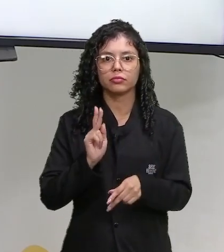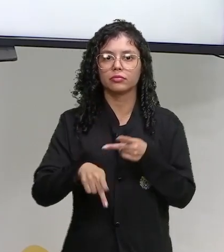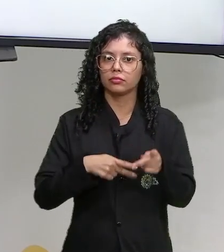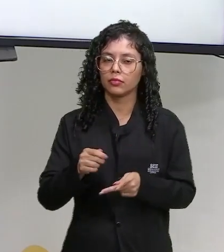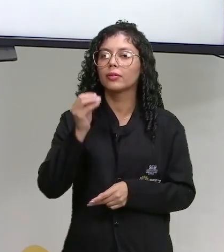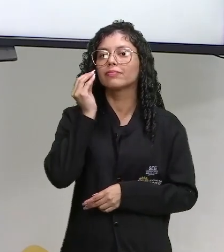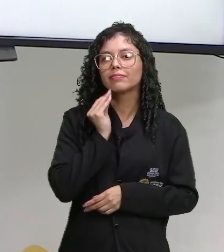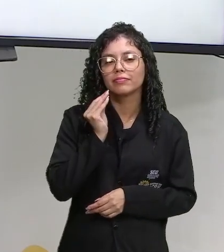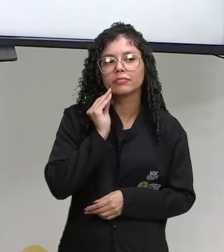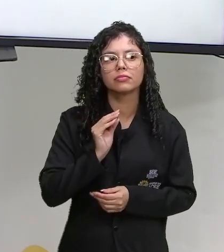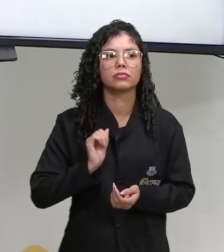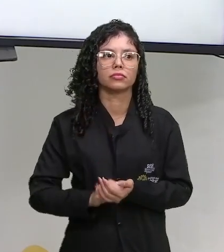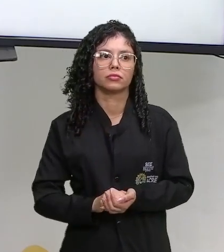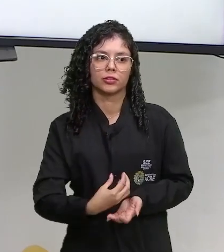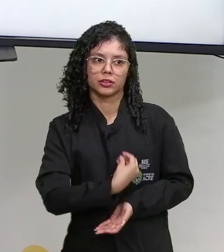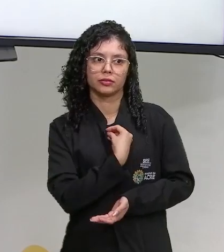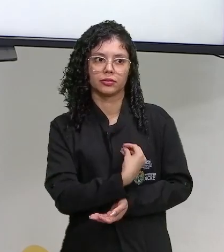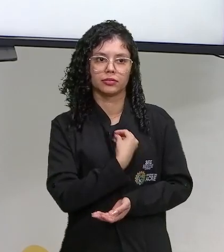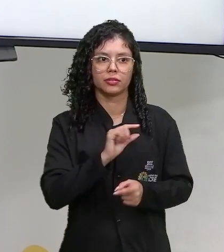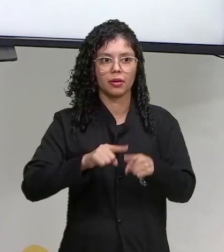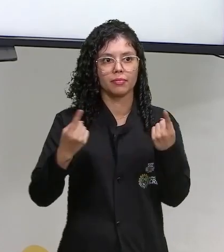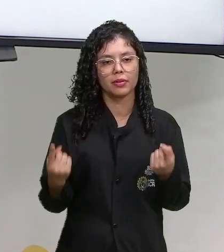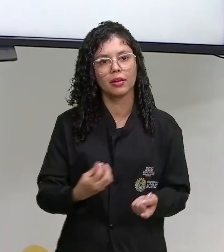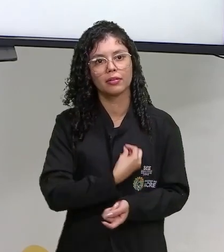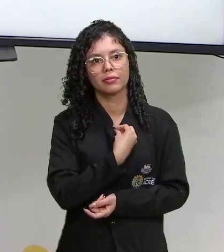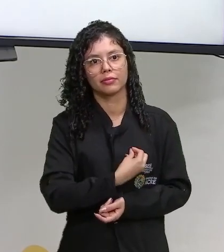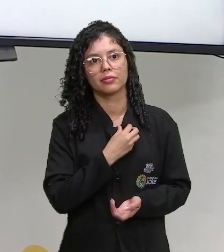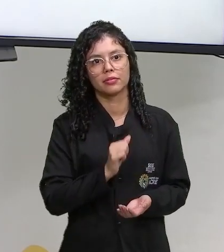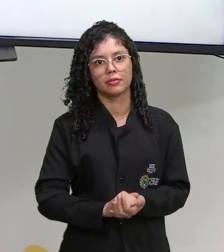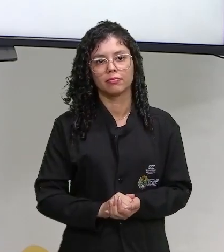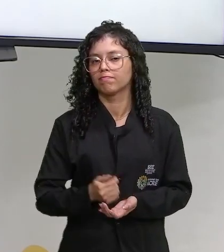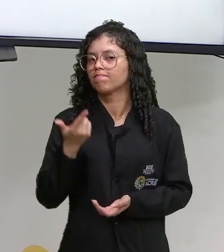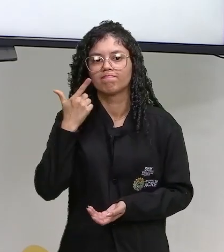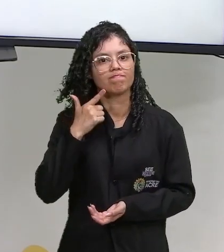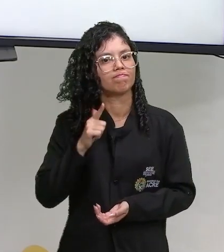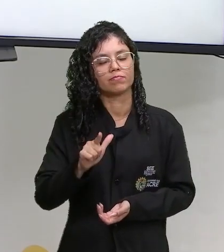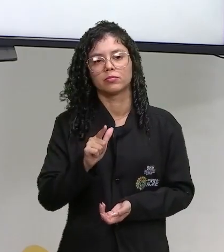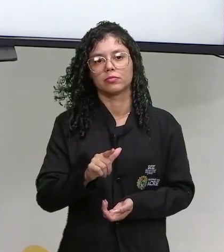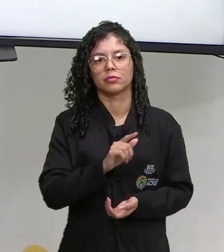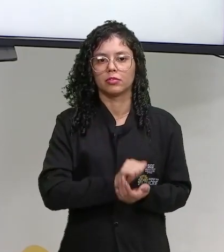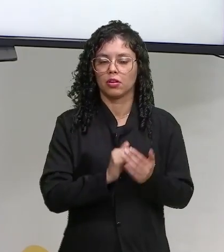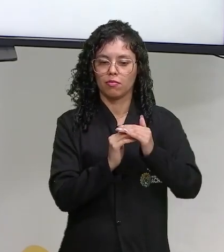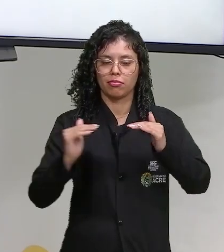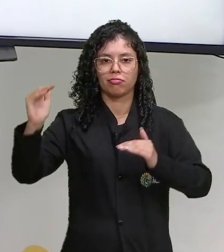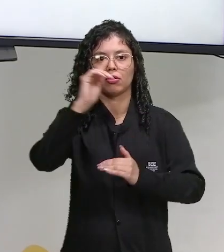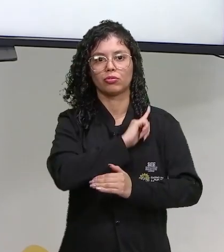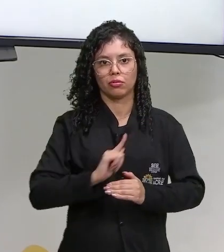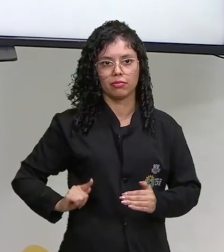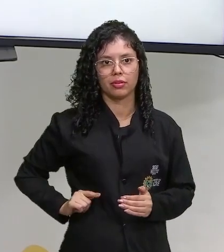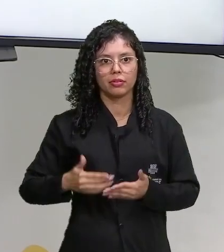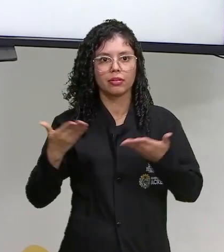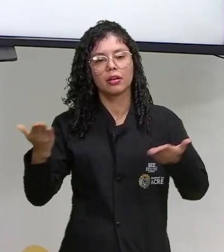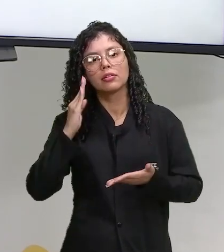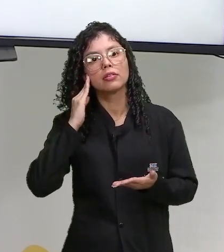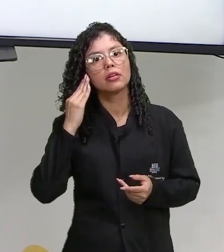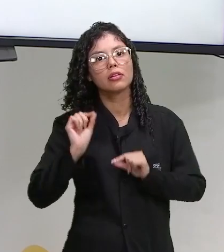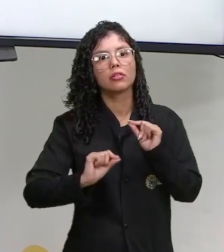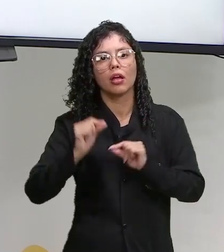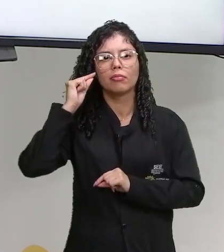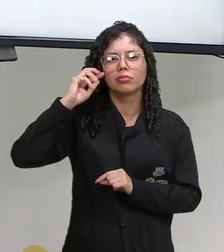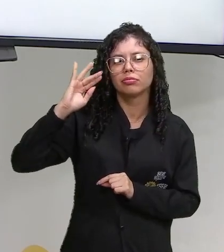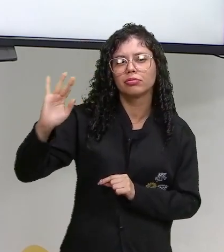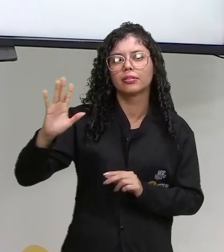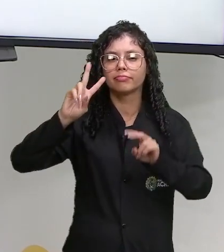estava tentando uma forma de sobreviver, só que essa forma de sobreviver não agradou aqueles que estavam mais em cima. Então, a gente entende e